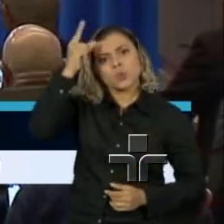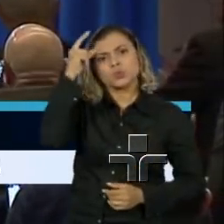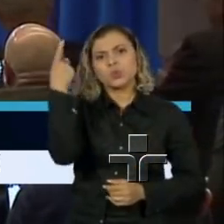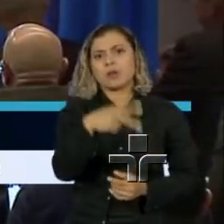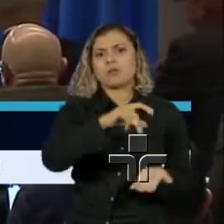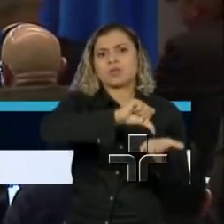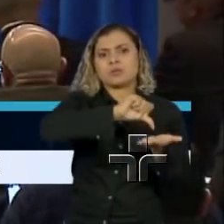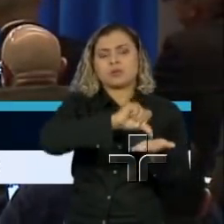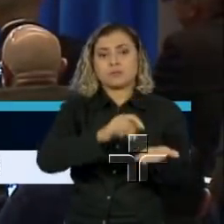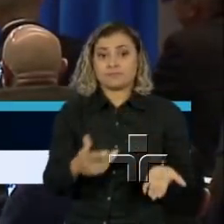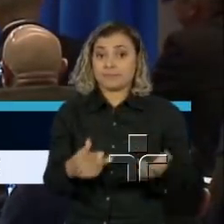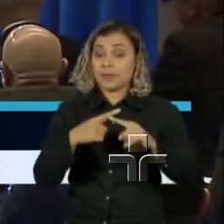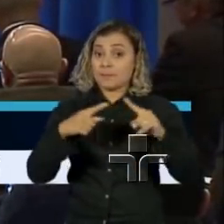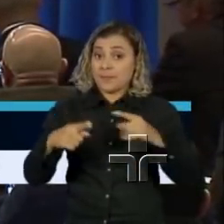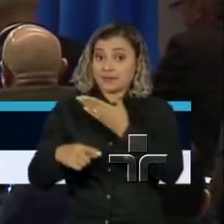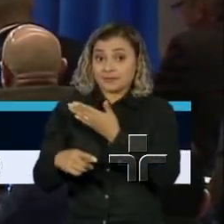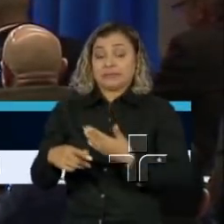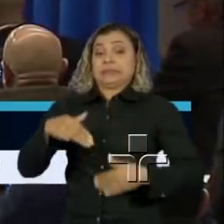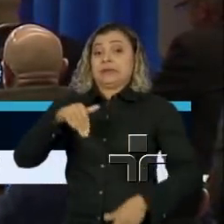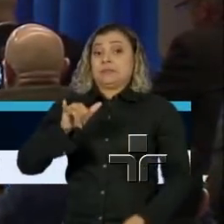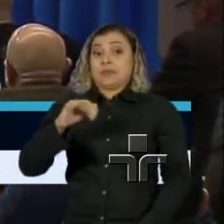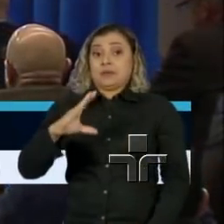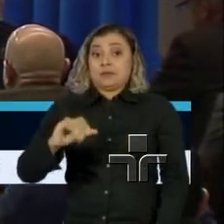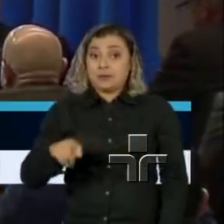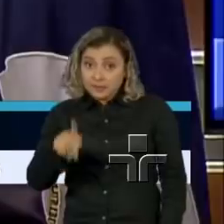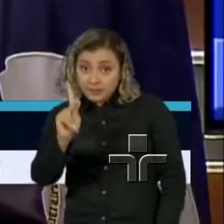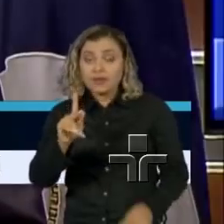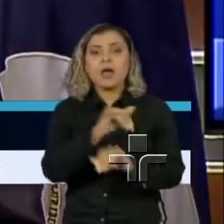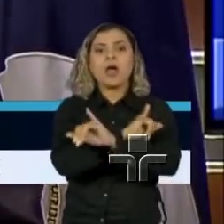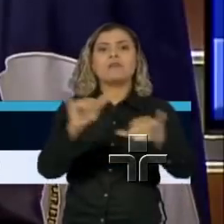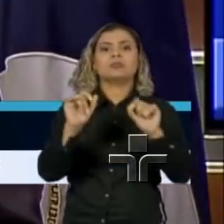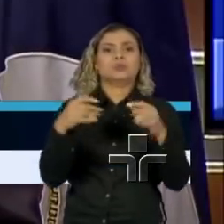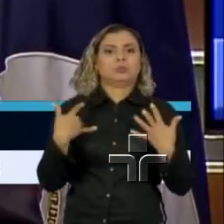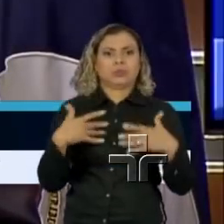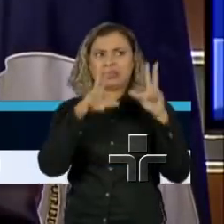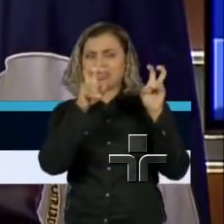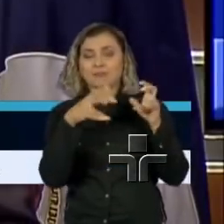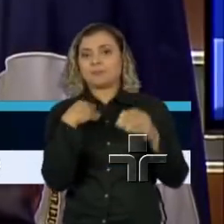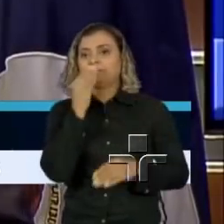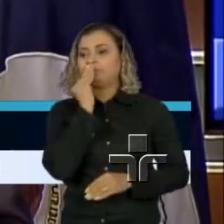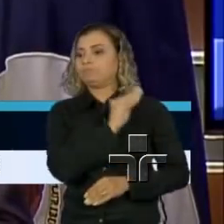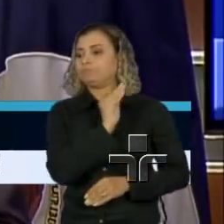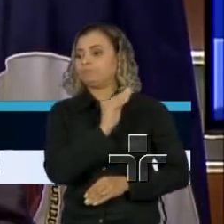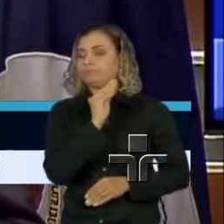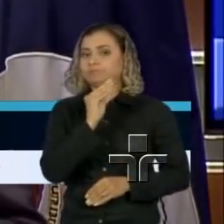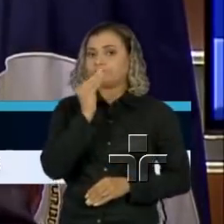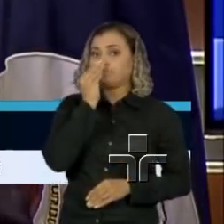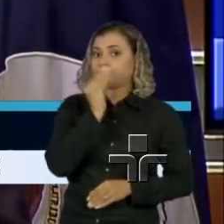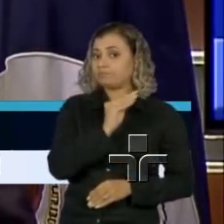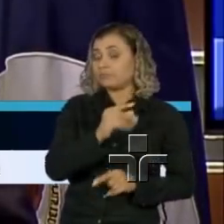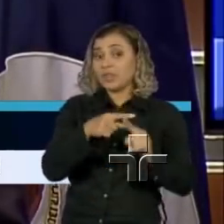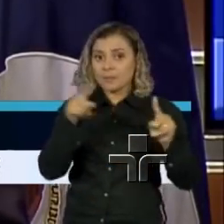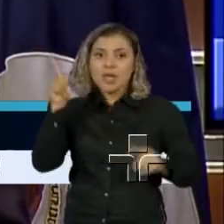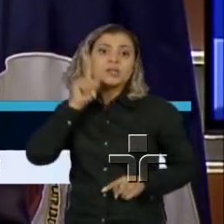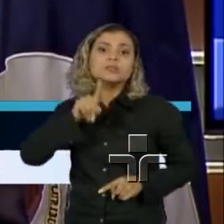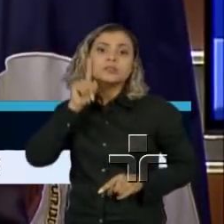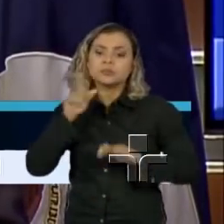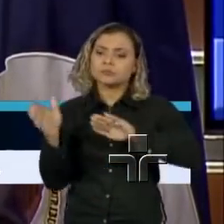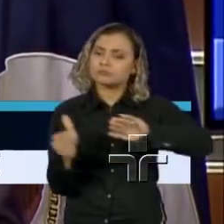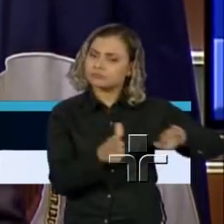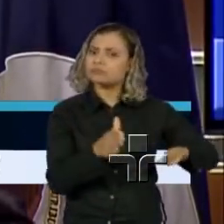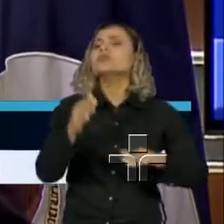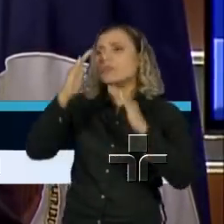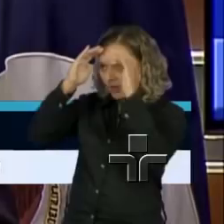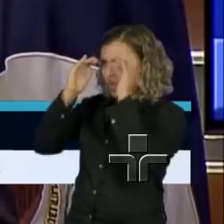de Estado americano Mike Pompeo evitou comentar a questão do visto. Em entrevista, ele garantiu que os Estados Unidos vão respeitar as